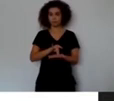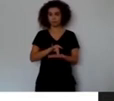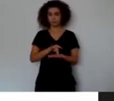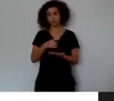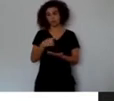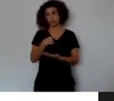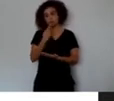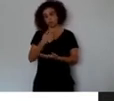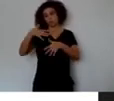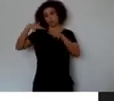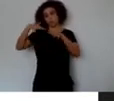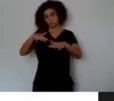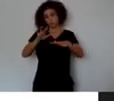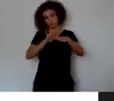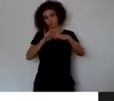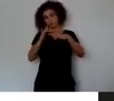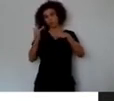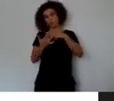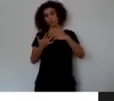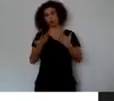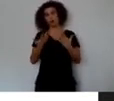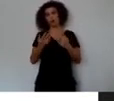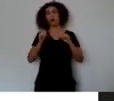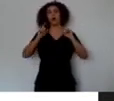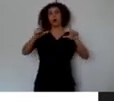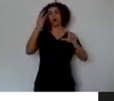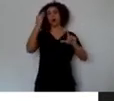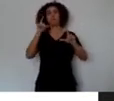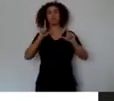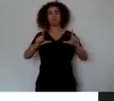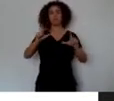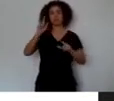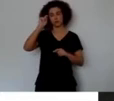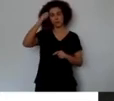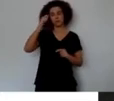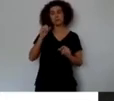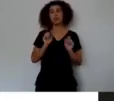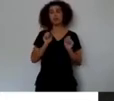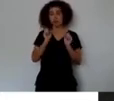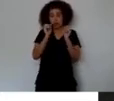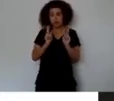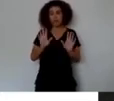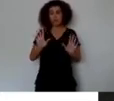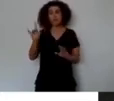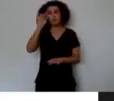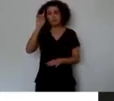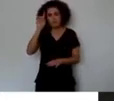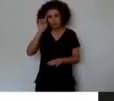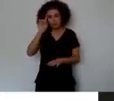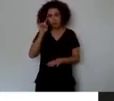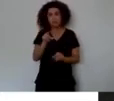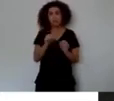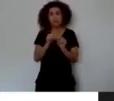do movimento nas redes sociais, mas e aí? E no seu dia a dia? O que você procura fazer para repensar e para mudar